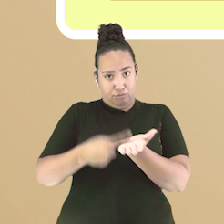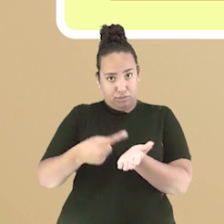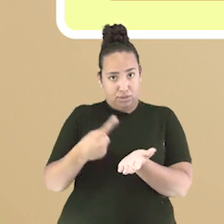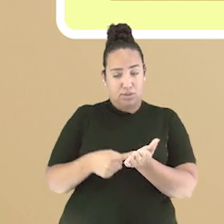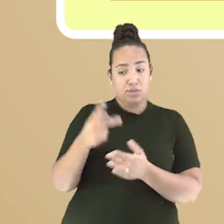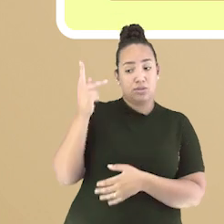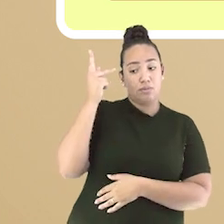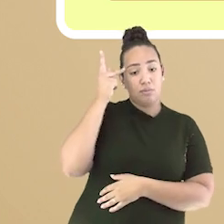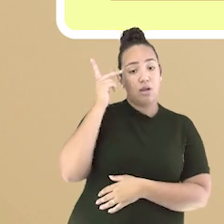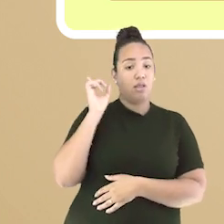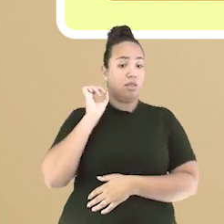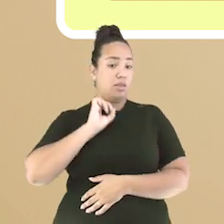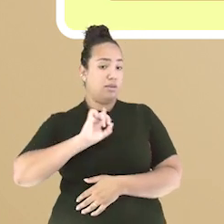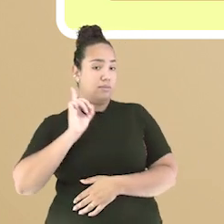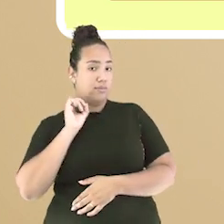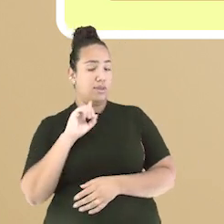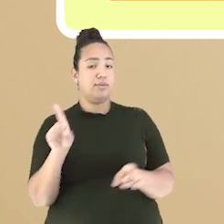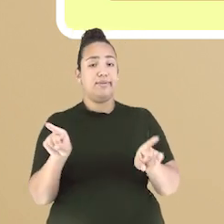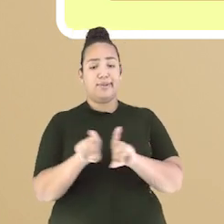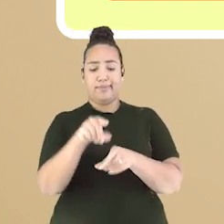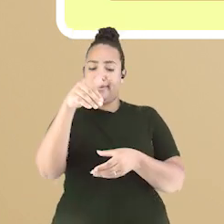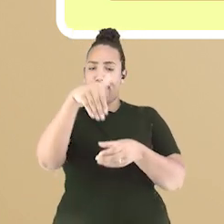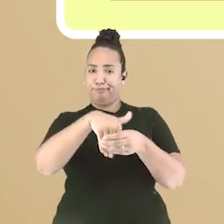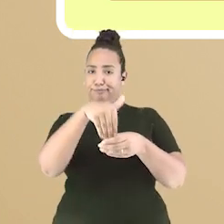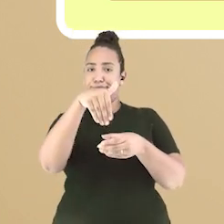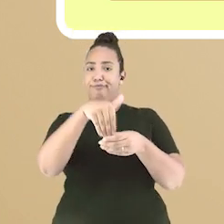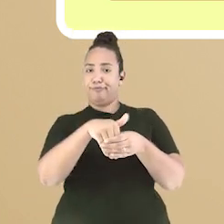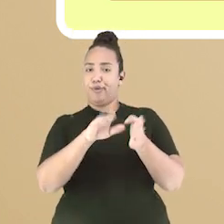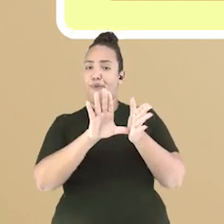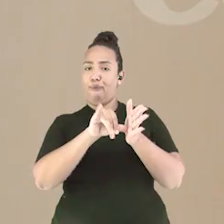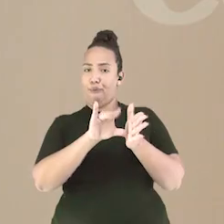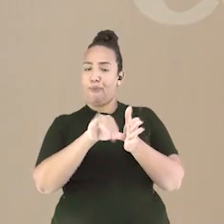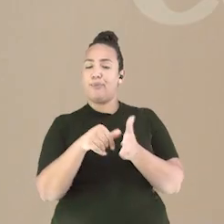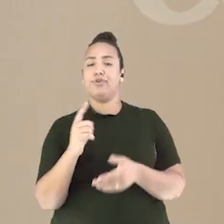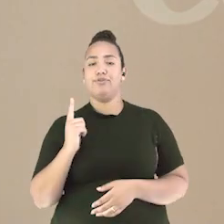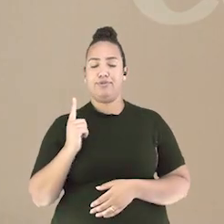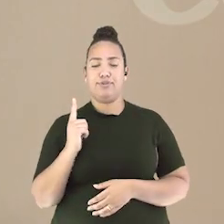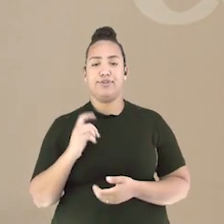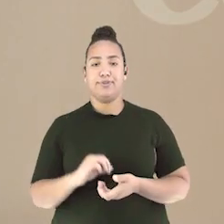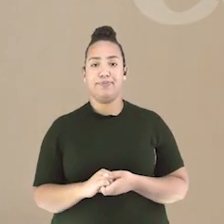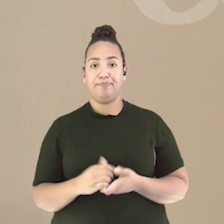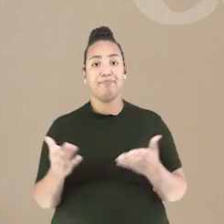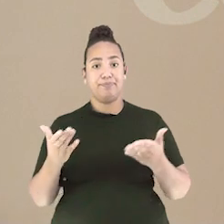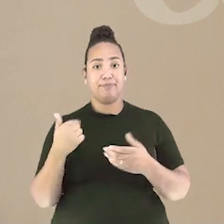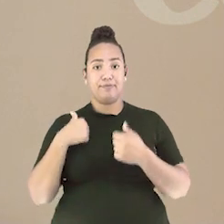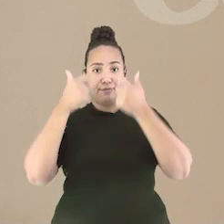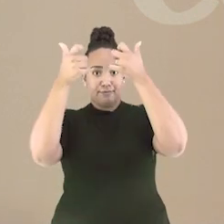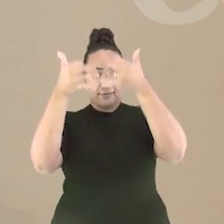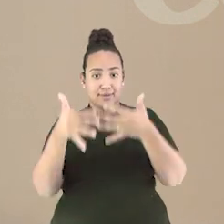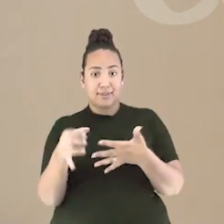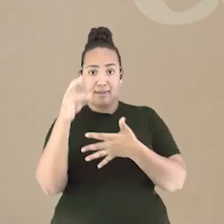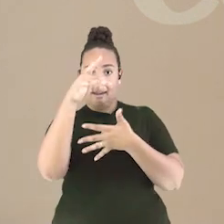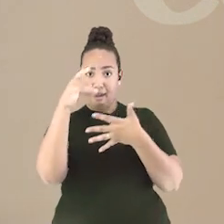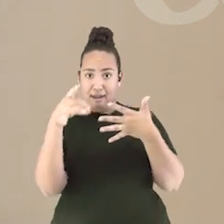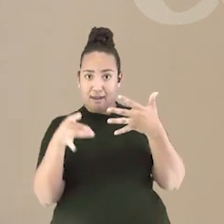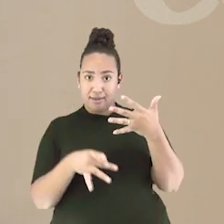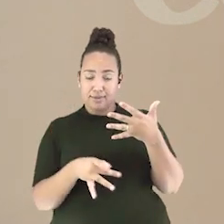e Minas Gerais. E as fraudes eleitorais também estão nessa lista. Vamos ver um pouquinho de cada coisa?